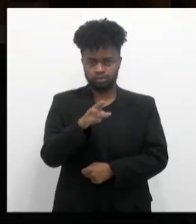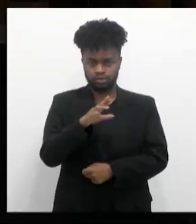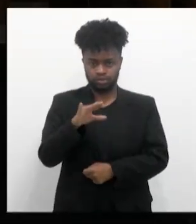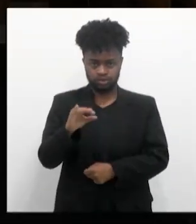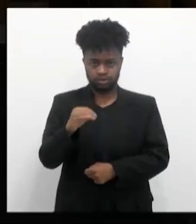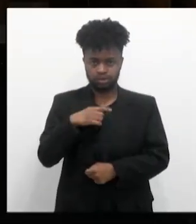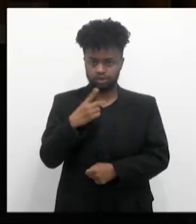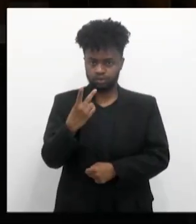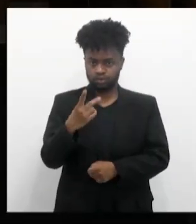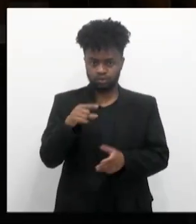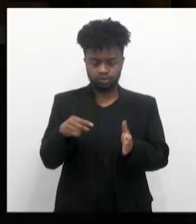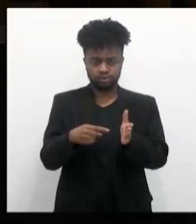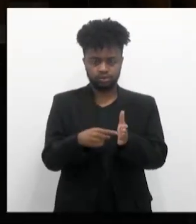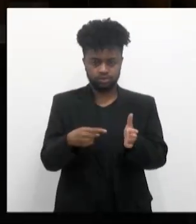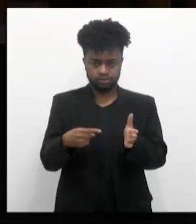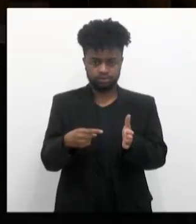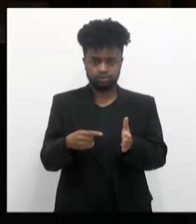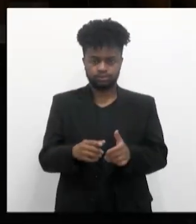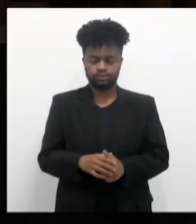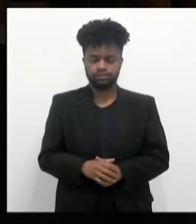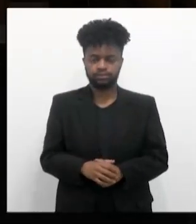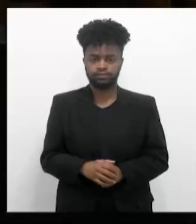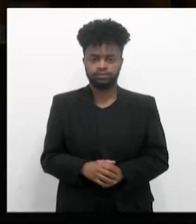2 denúncias,